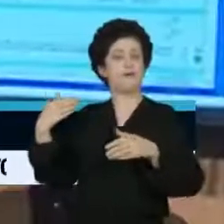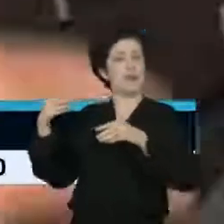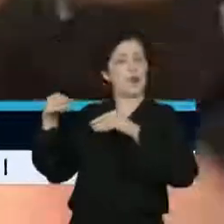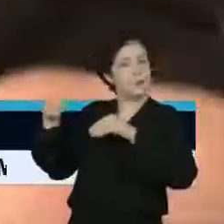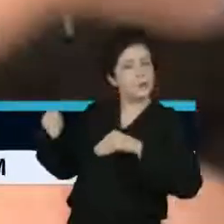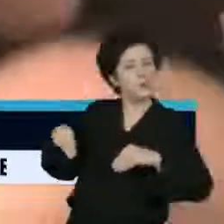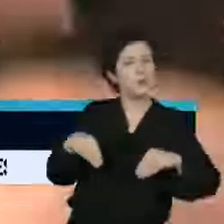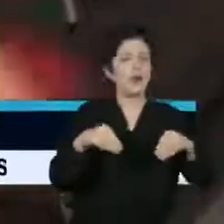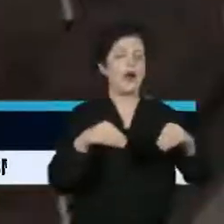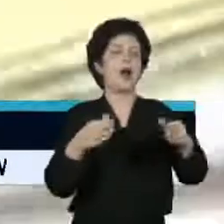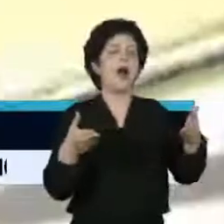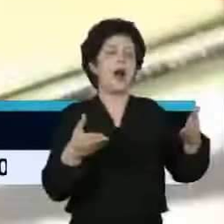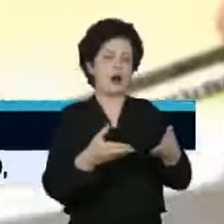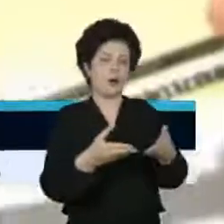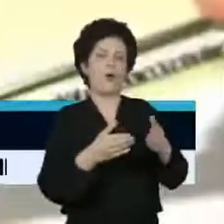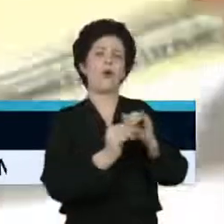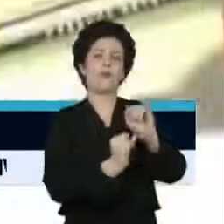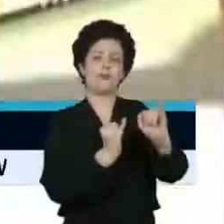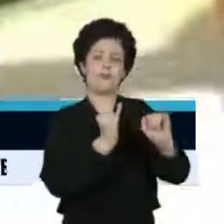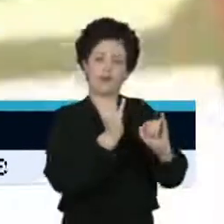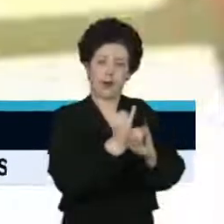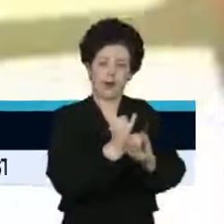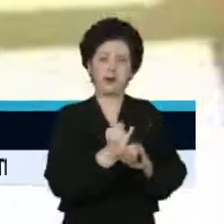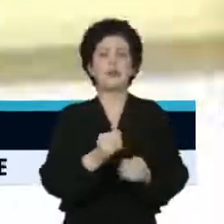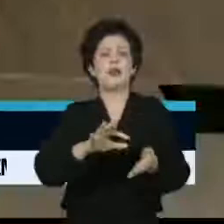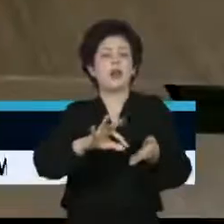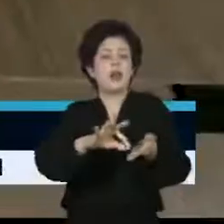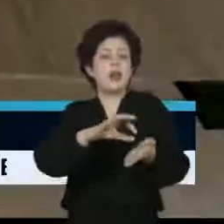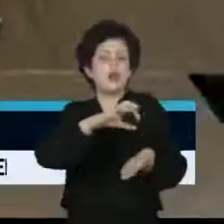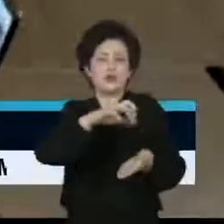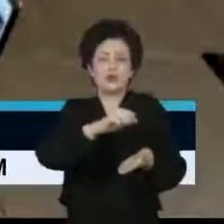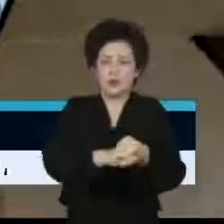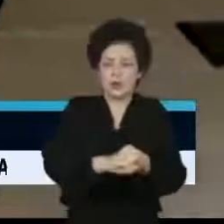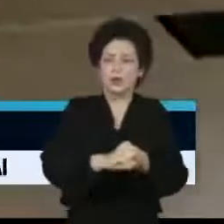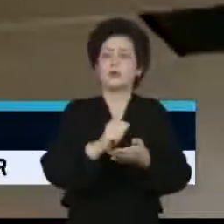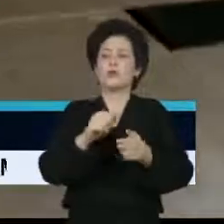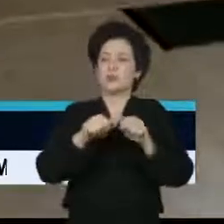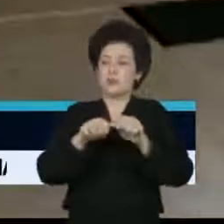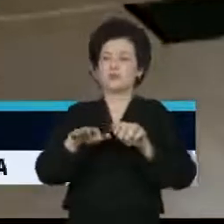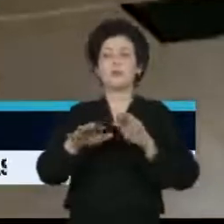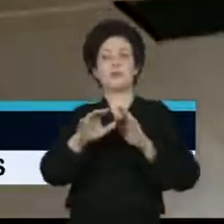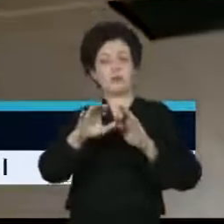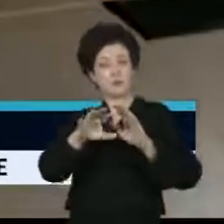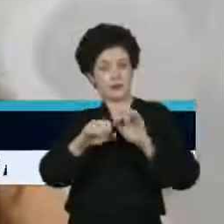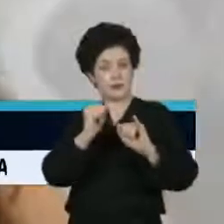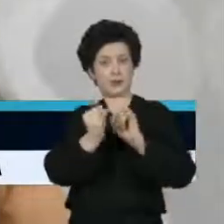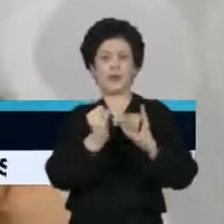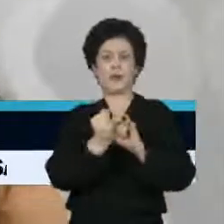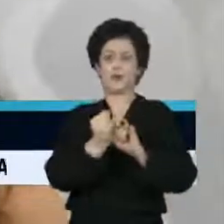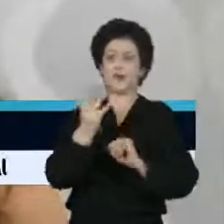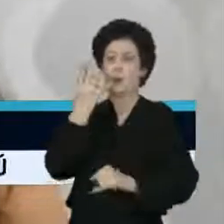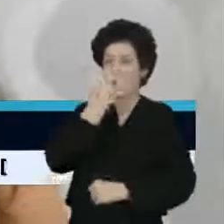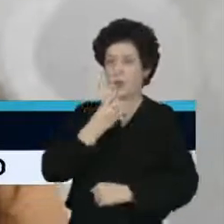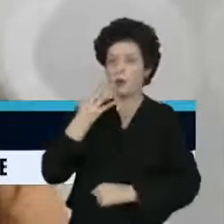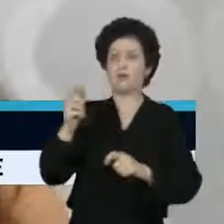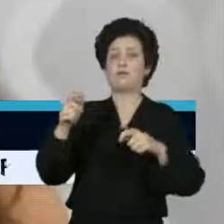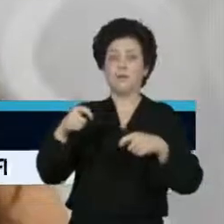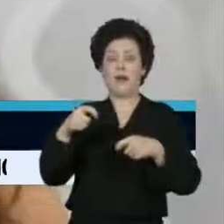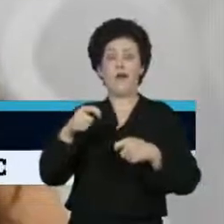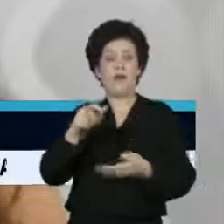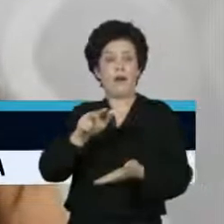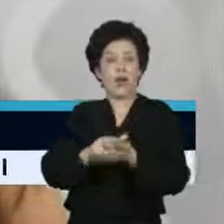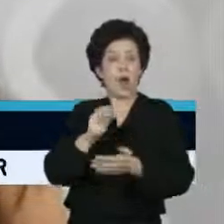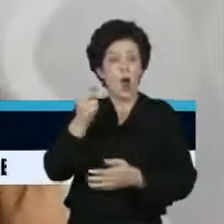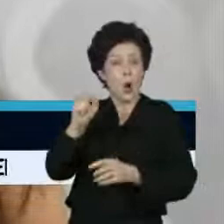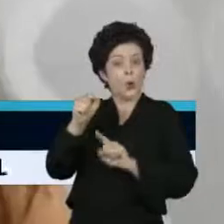para o atendimento da era digital. Matrículas de imóveis, por exemplo, já podem ser tiradas em 4 horas. Nós assinamos em